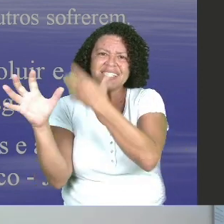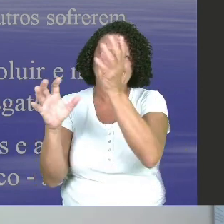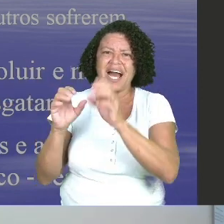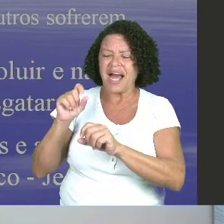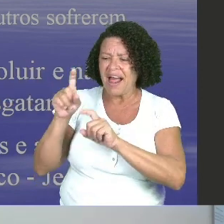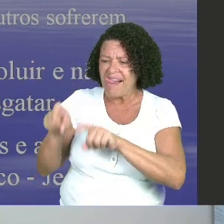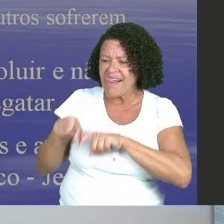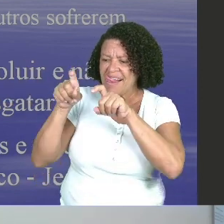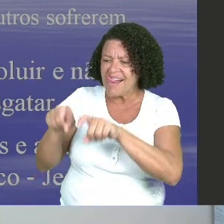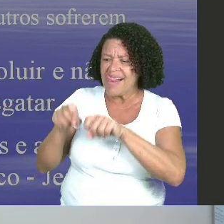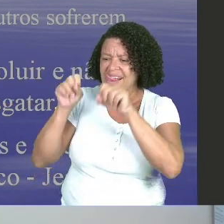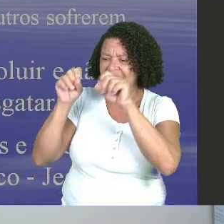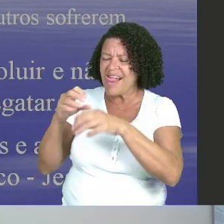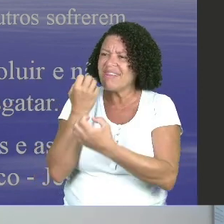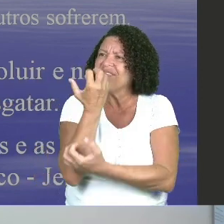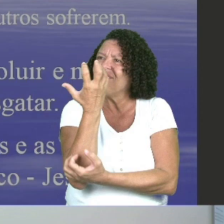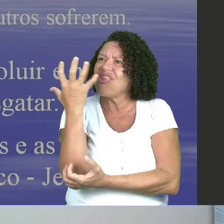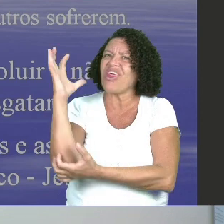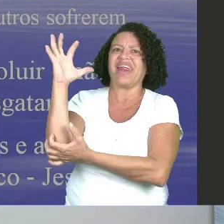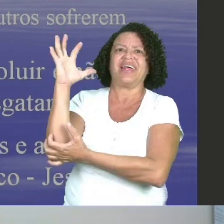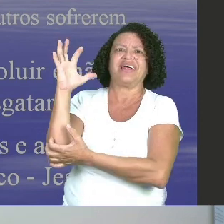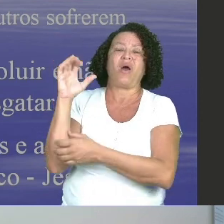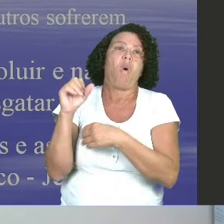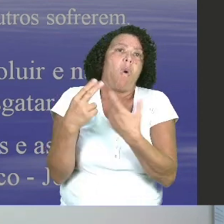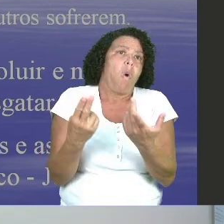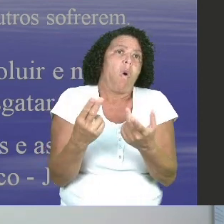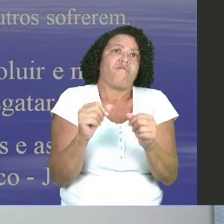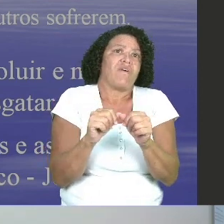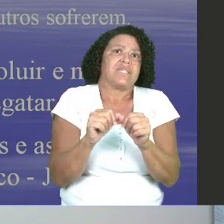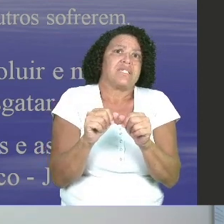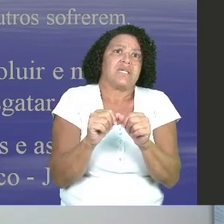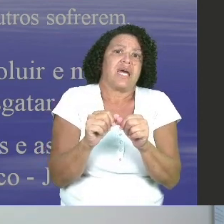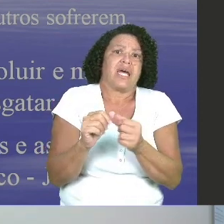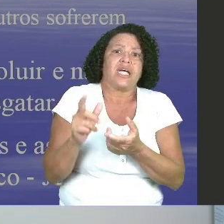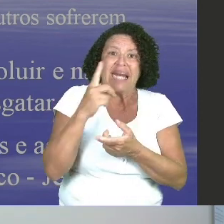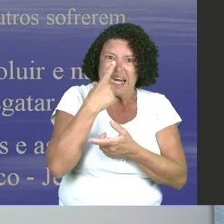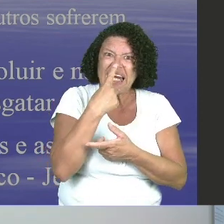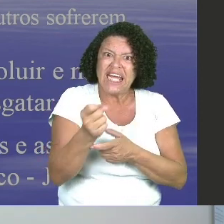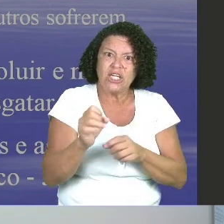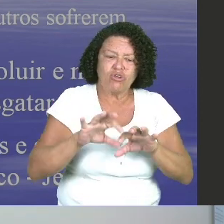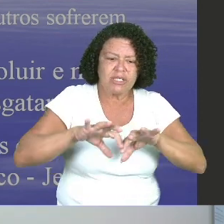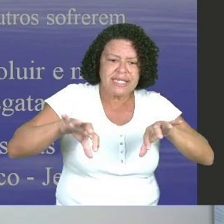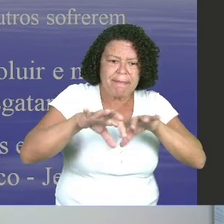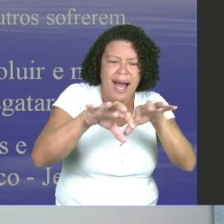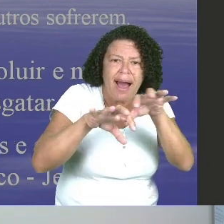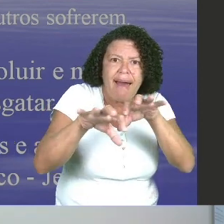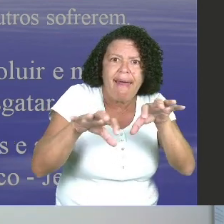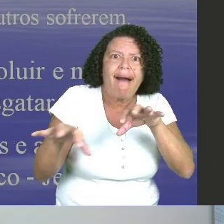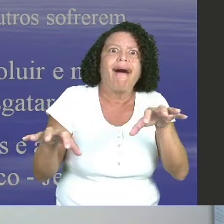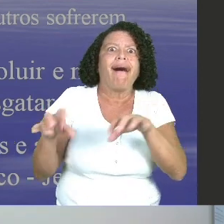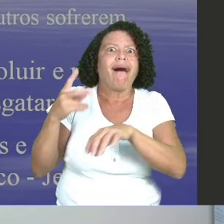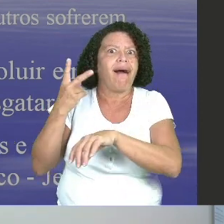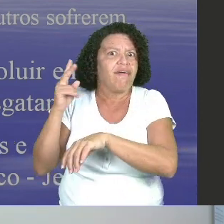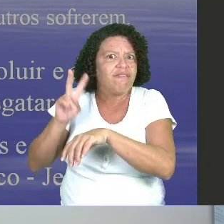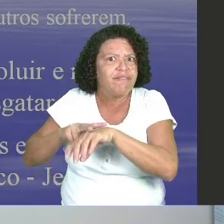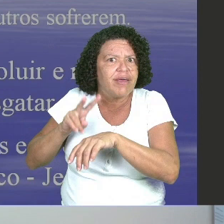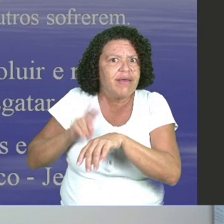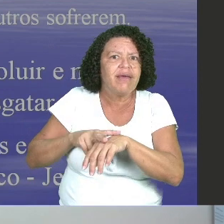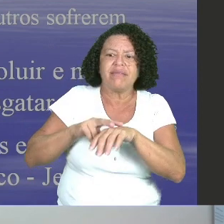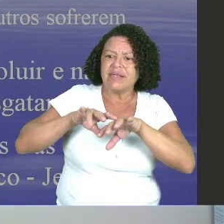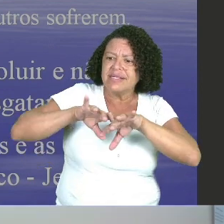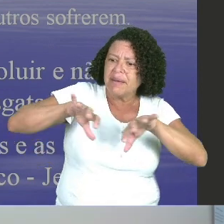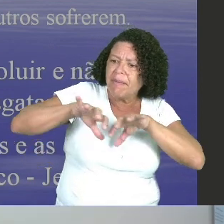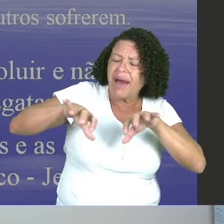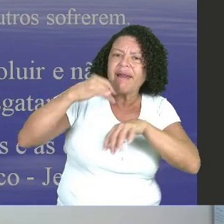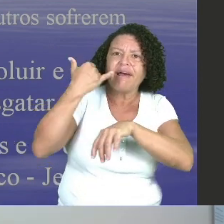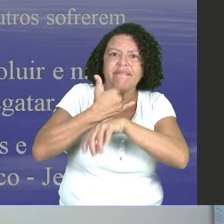Podemos, às vezes, nem fazer isso. Fazer uma coleta seletiva, você dispor melhor o